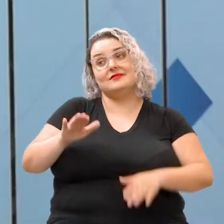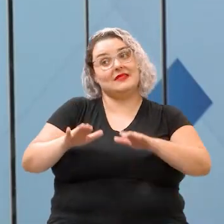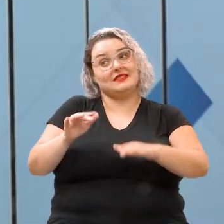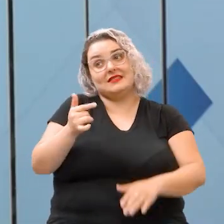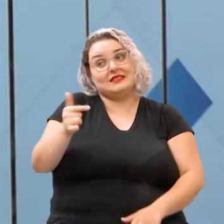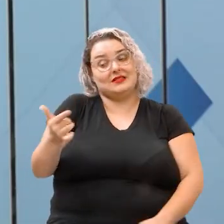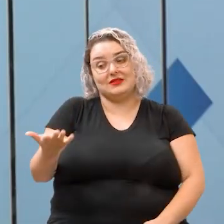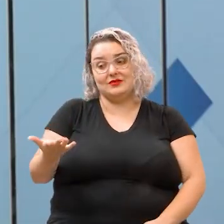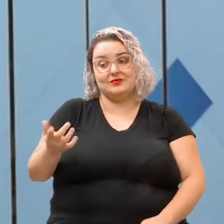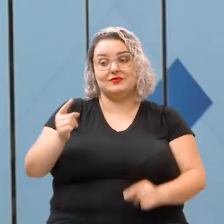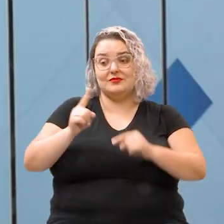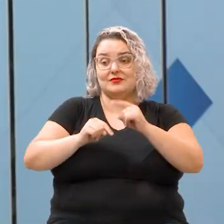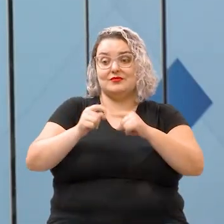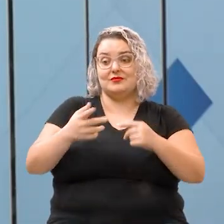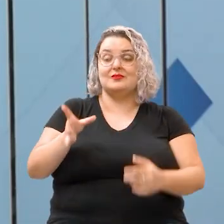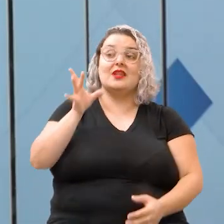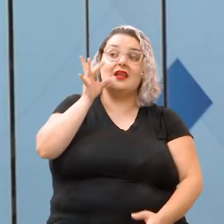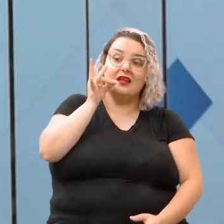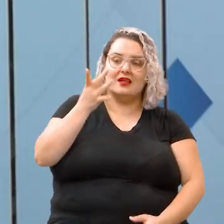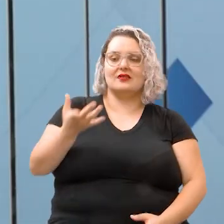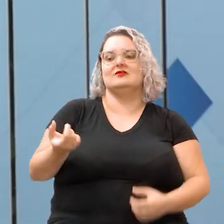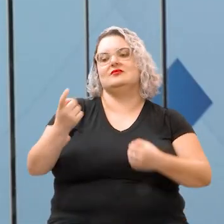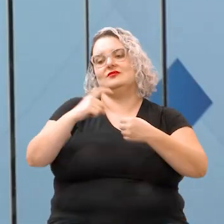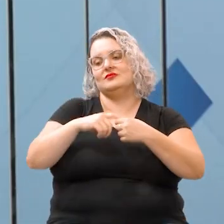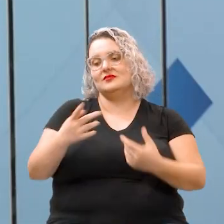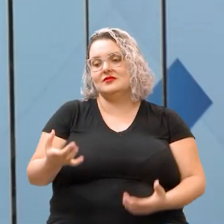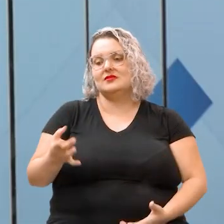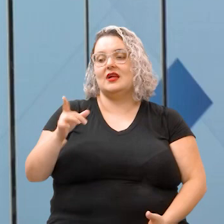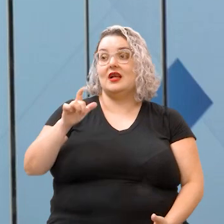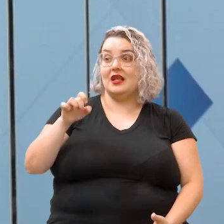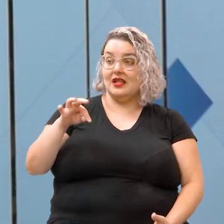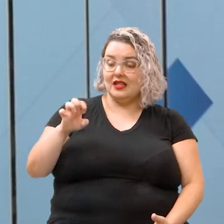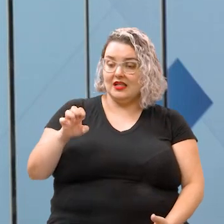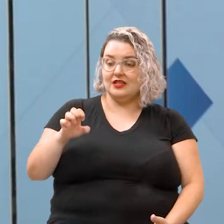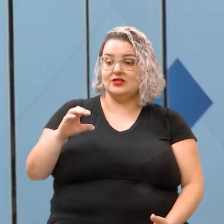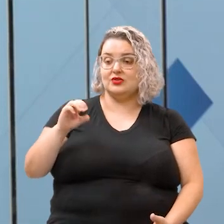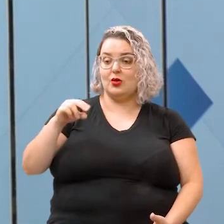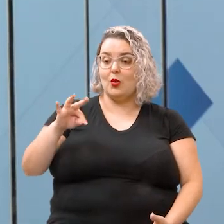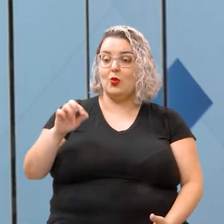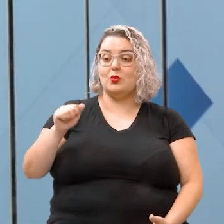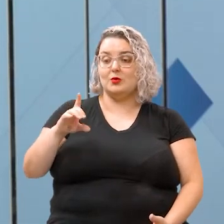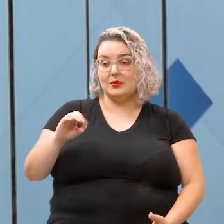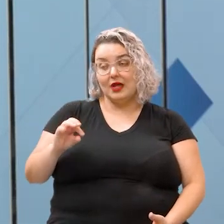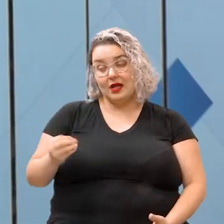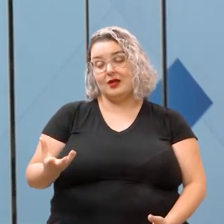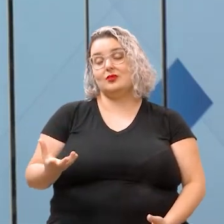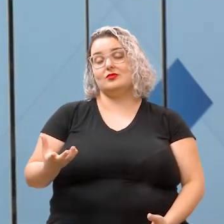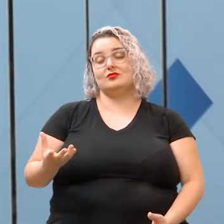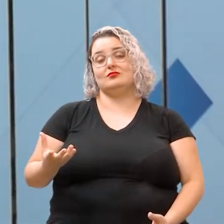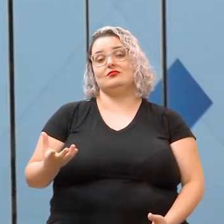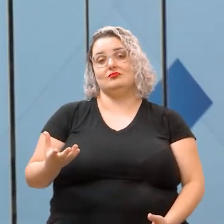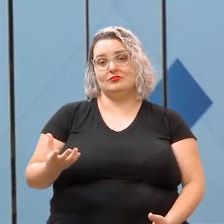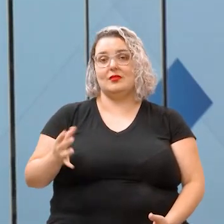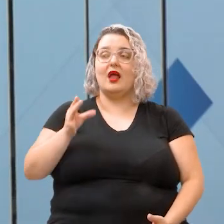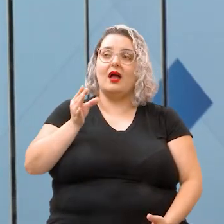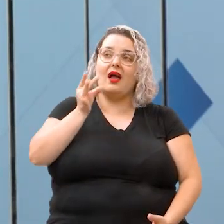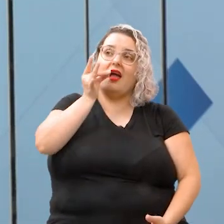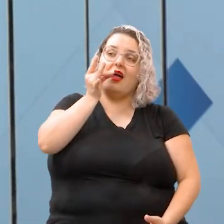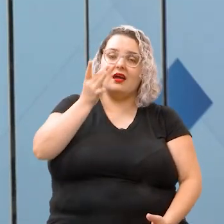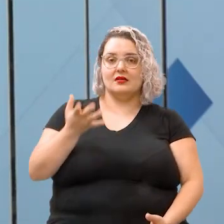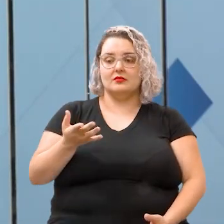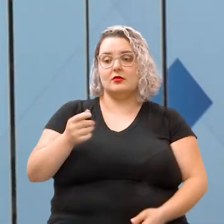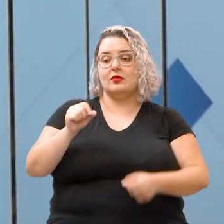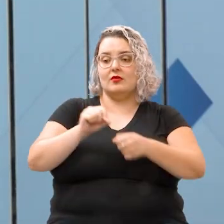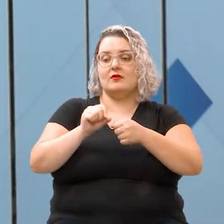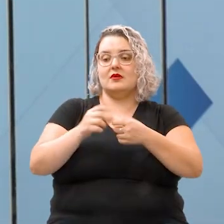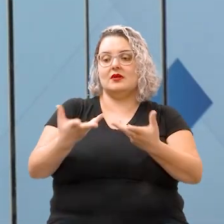né? Aquele material para colar de volta a lente de contato, ou às vezes faz o procedimento e não foi